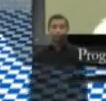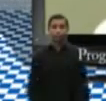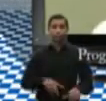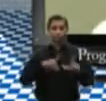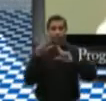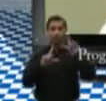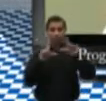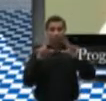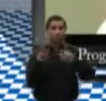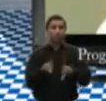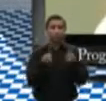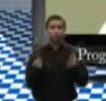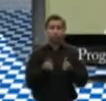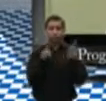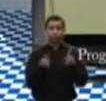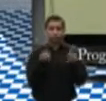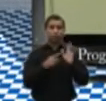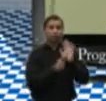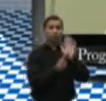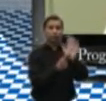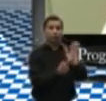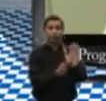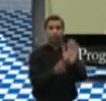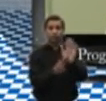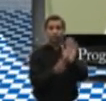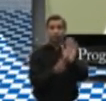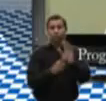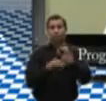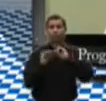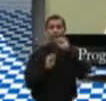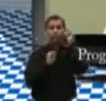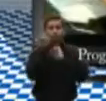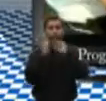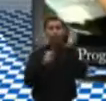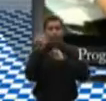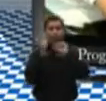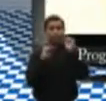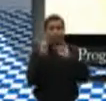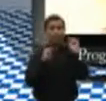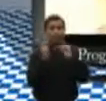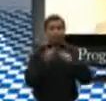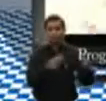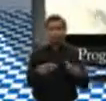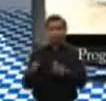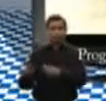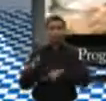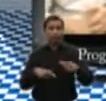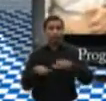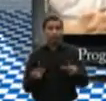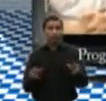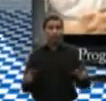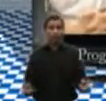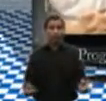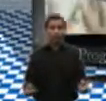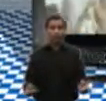Uma televisão instalada no centro da praça mostrava as reportagens com pessoas trabalhando em todos os lugares.